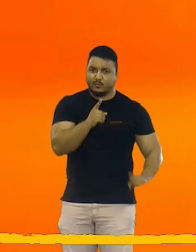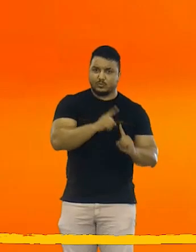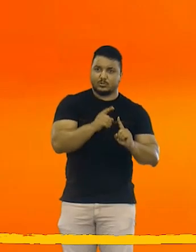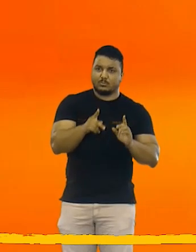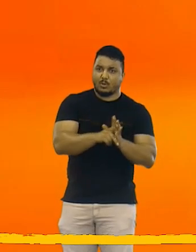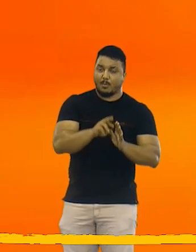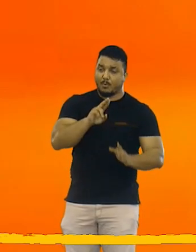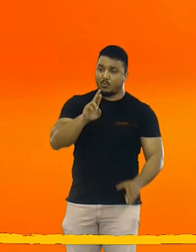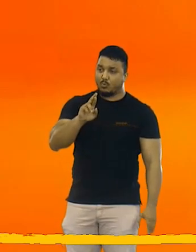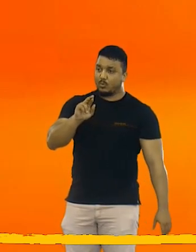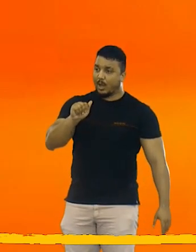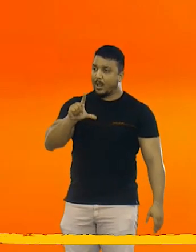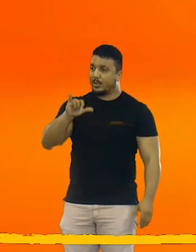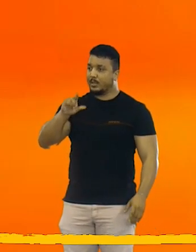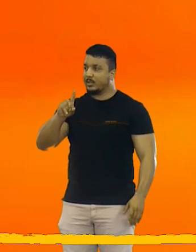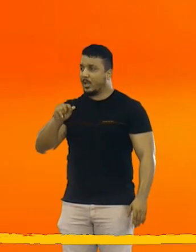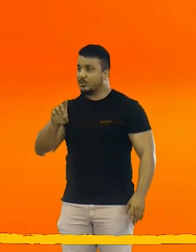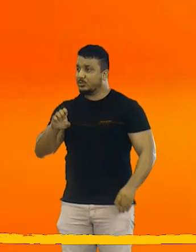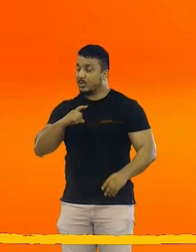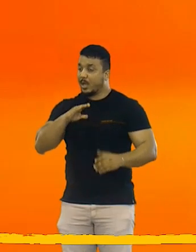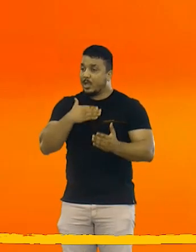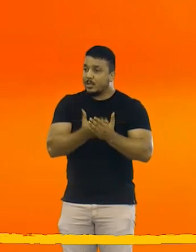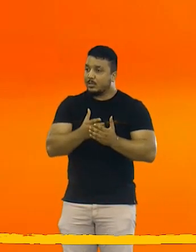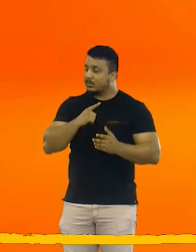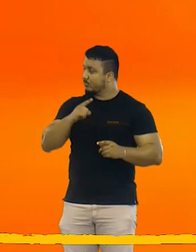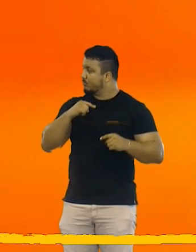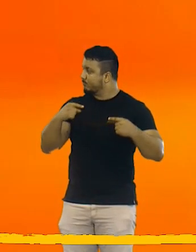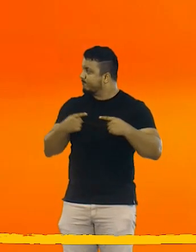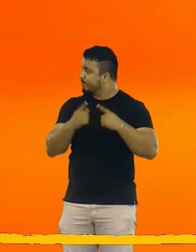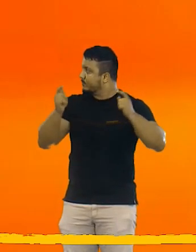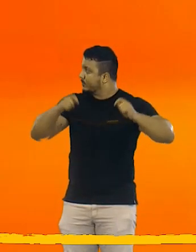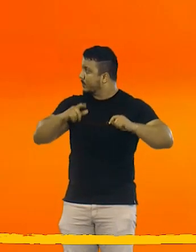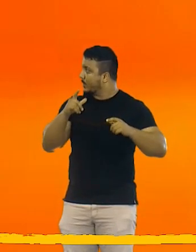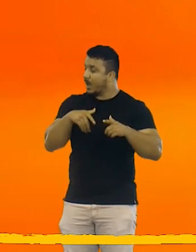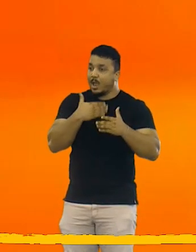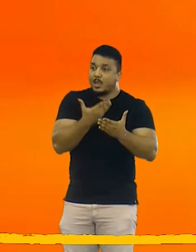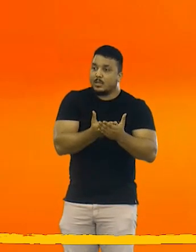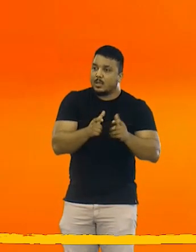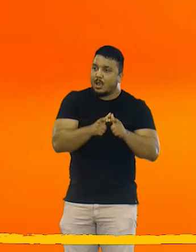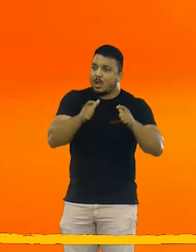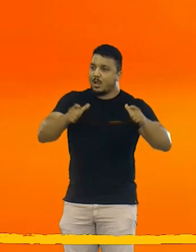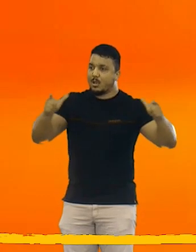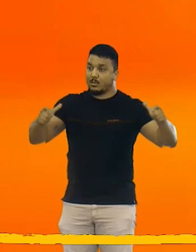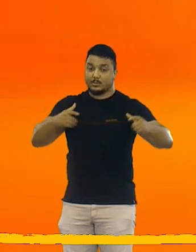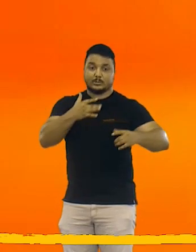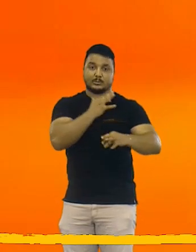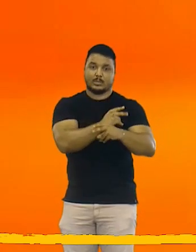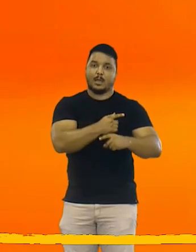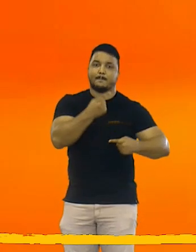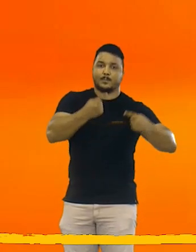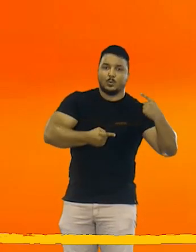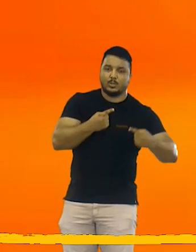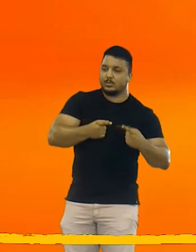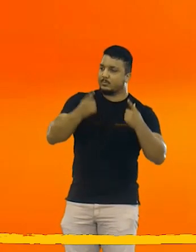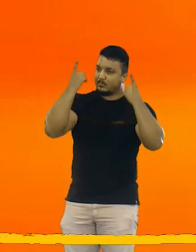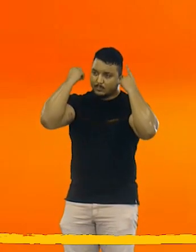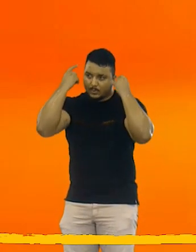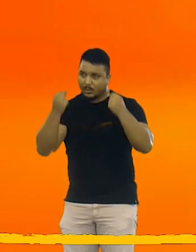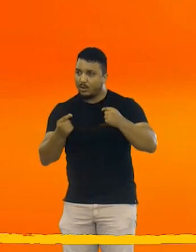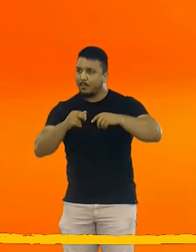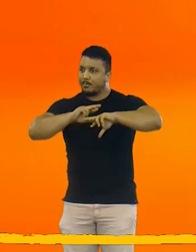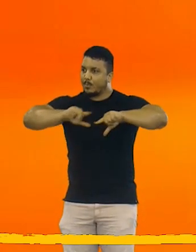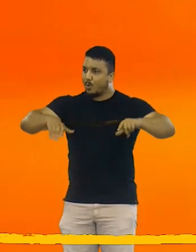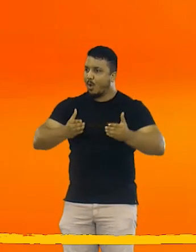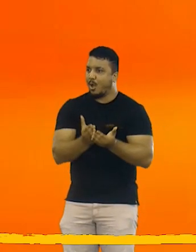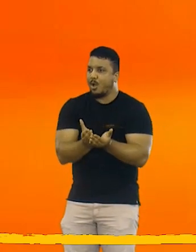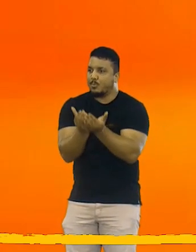ruralidades dentro do campo, ainda o fluxo entre campo e cidade é muito amplo. Cidade política, cidade grega, cidade comercial, grandes